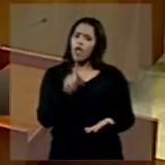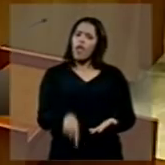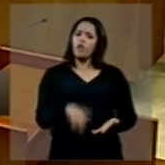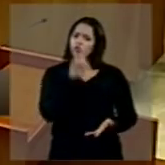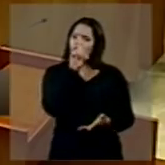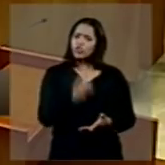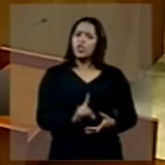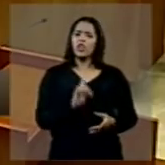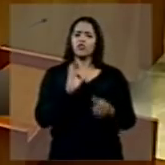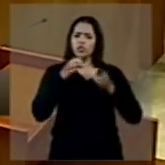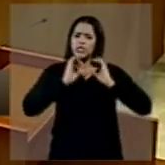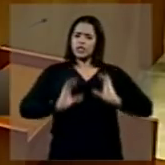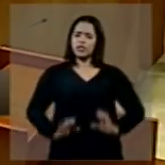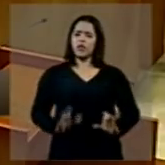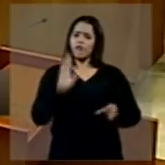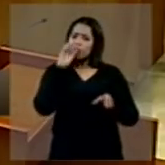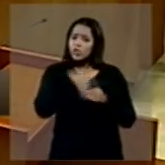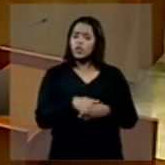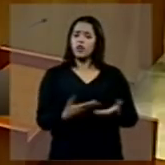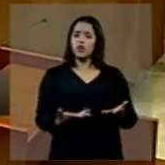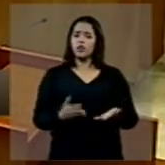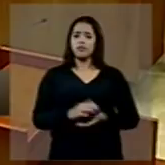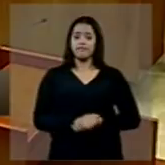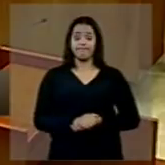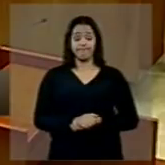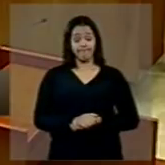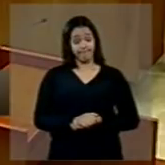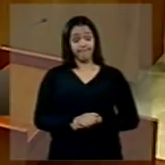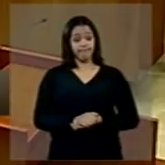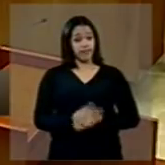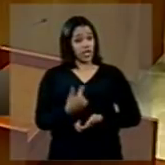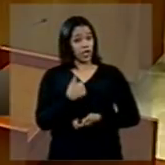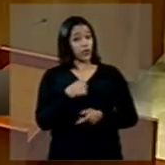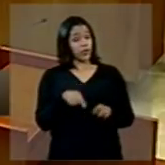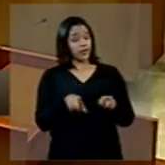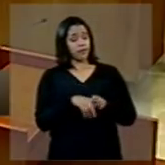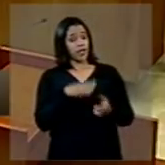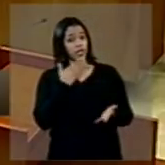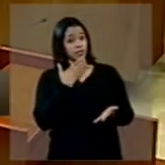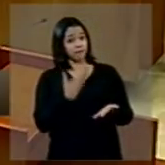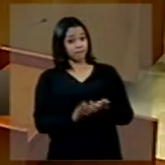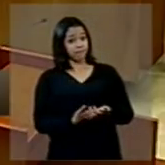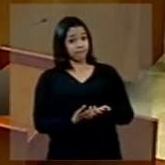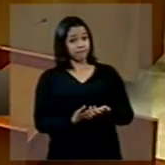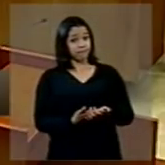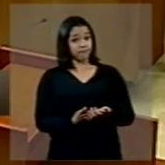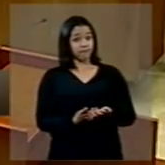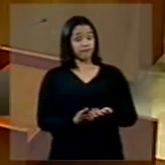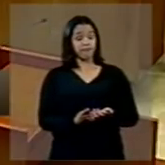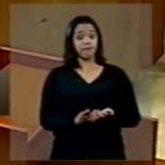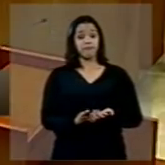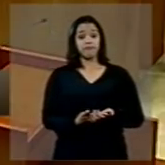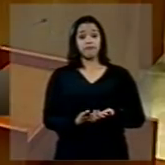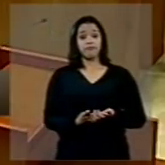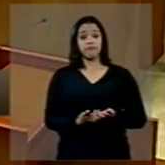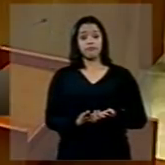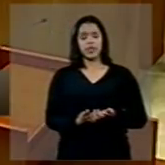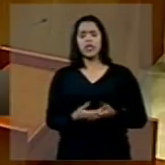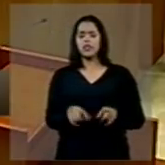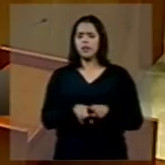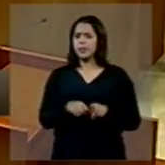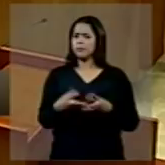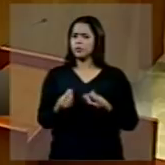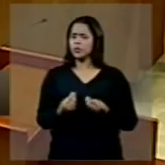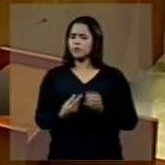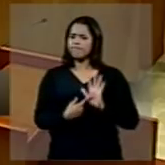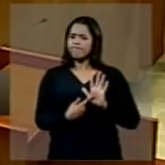cidadania. Eu, senhor presidente, eu também me impressionei, achei esse argumento bastante expressivo,